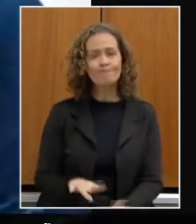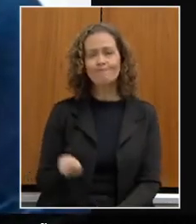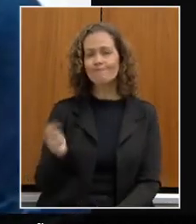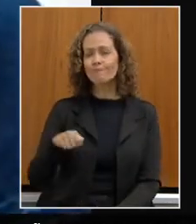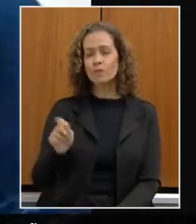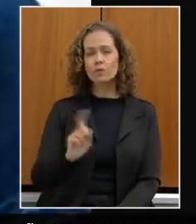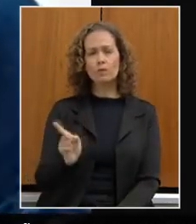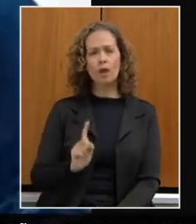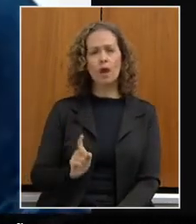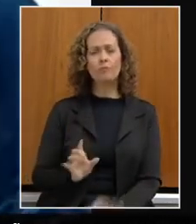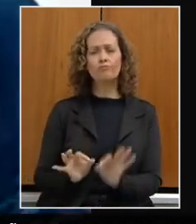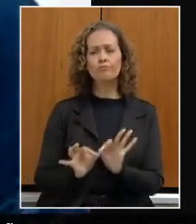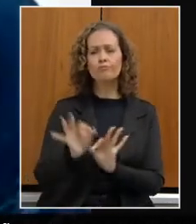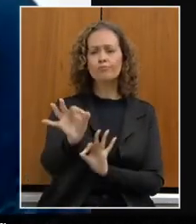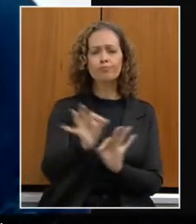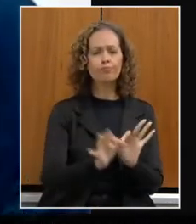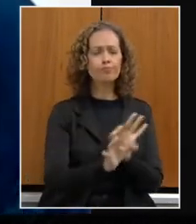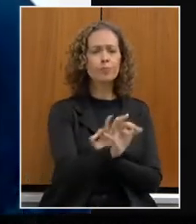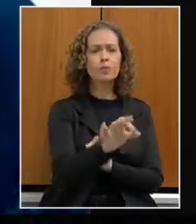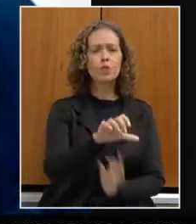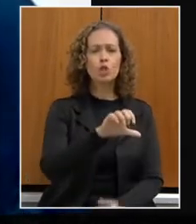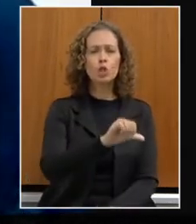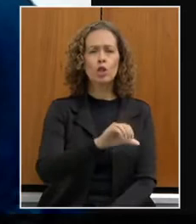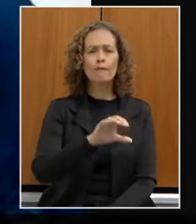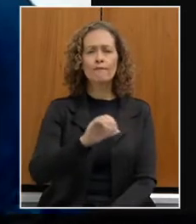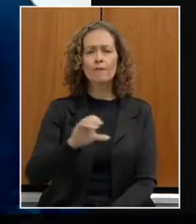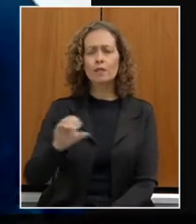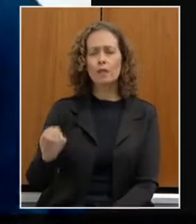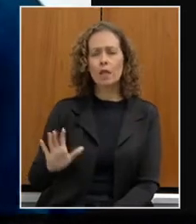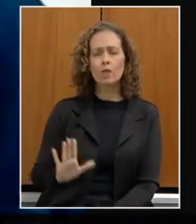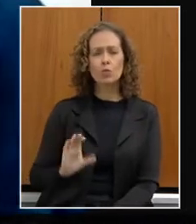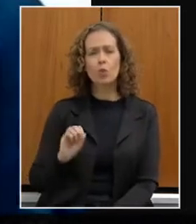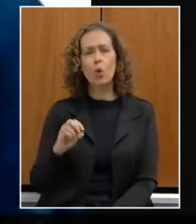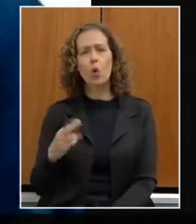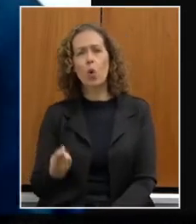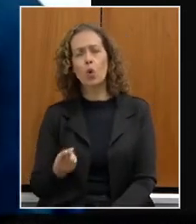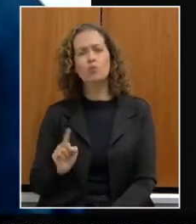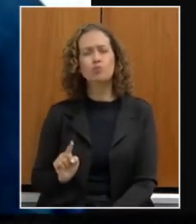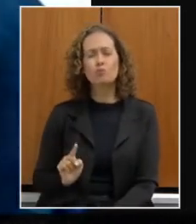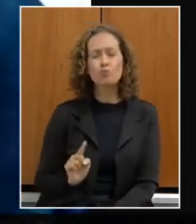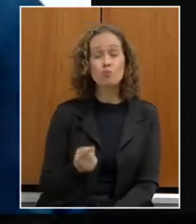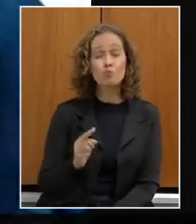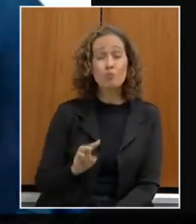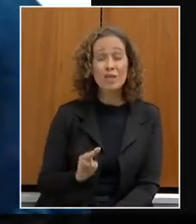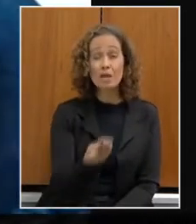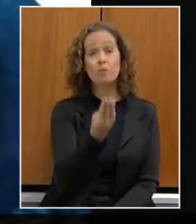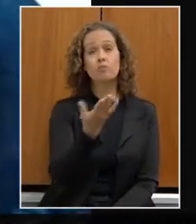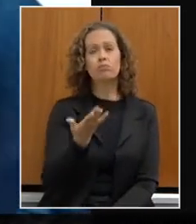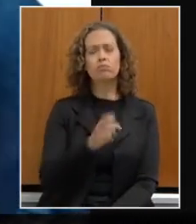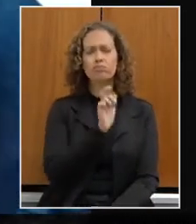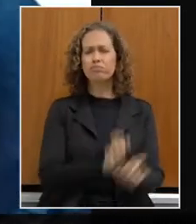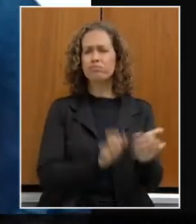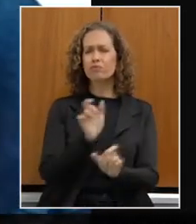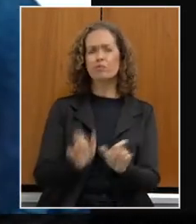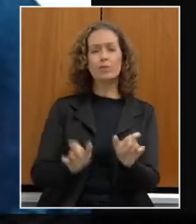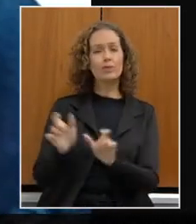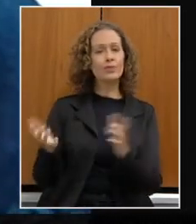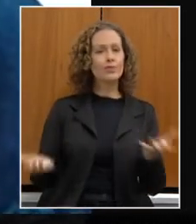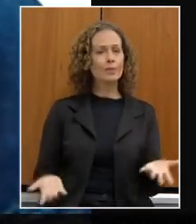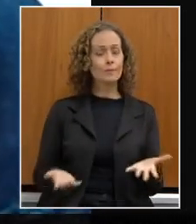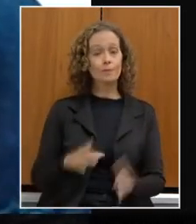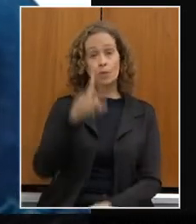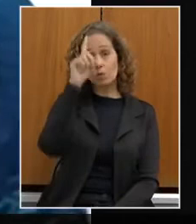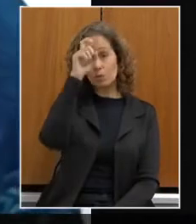novecentos até mil um milhão e cem habitantes o hospital é referência